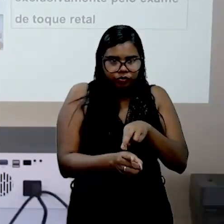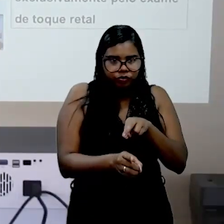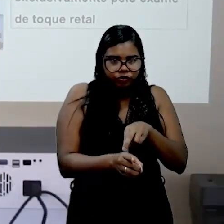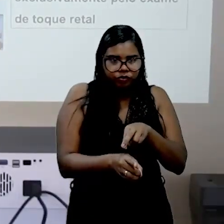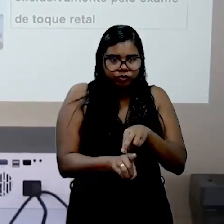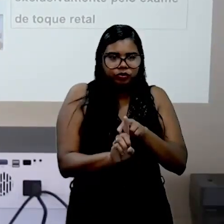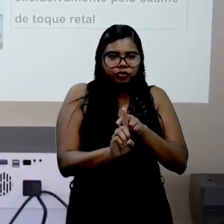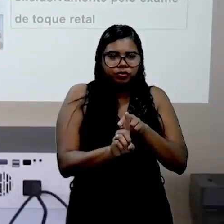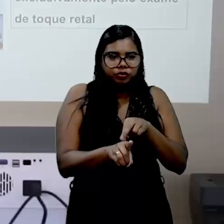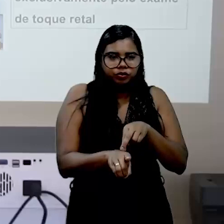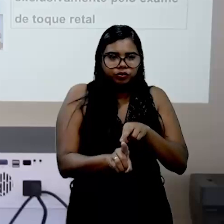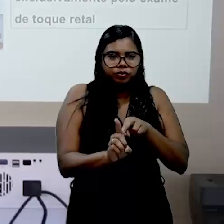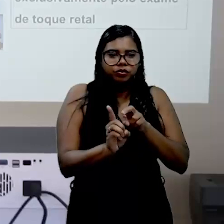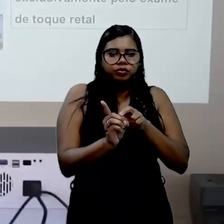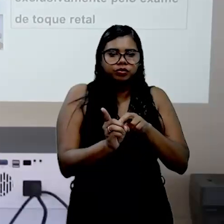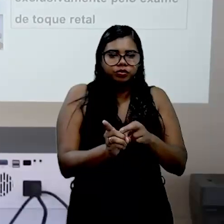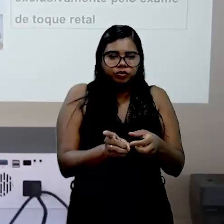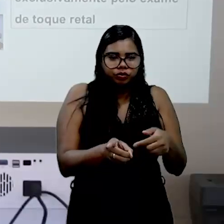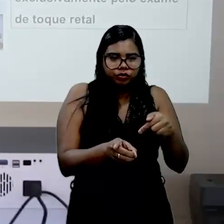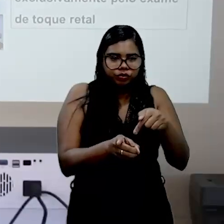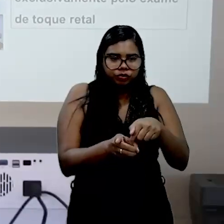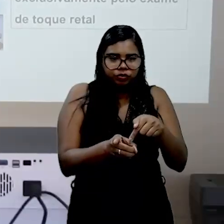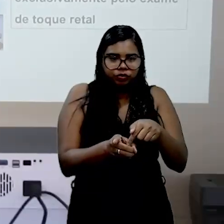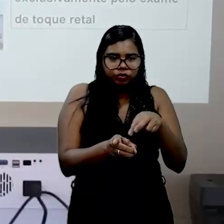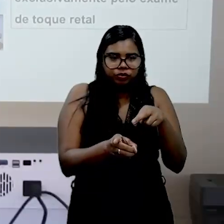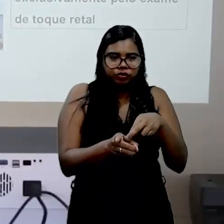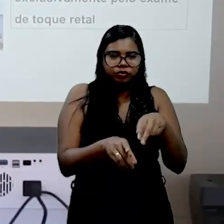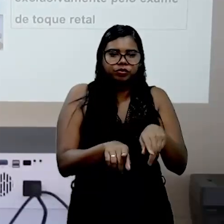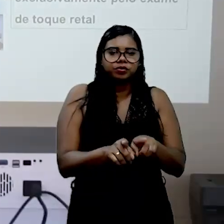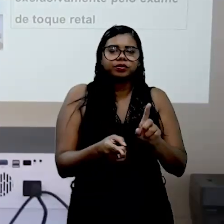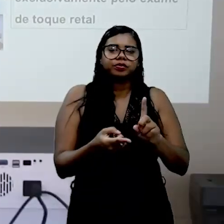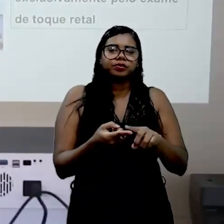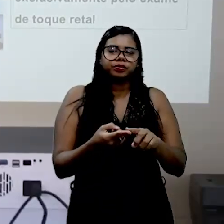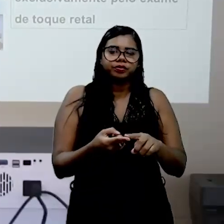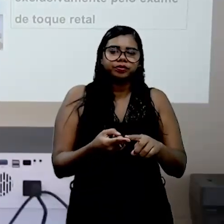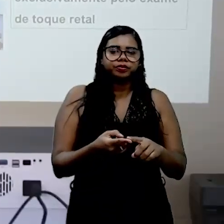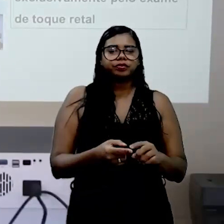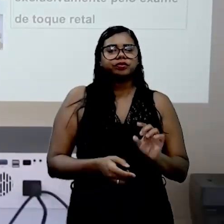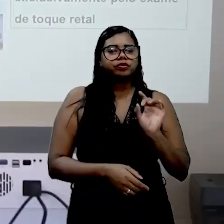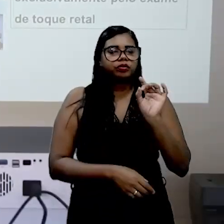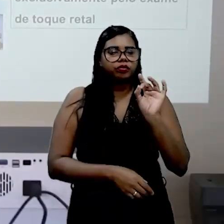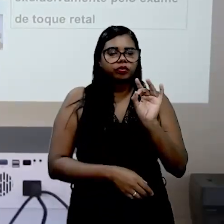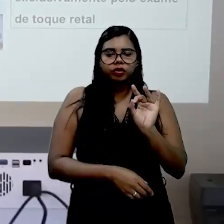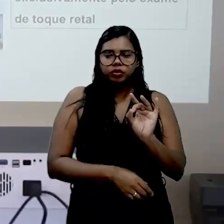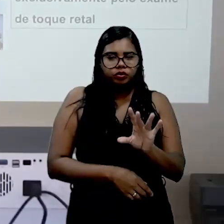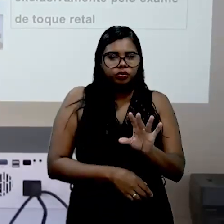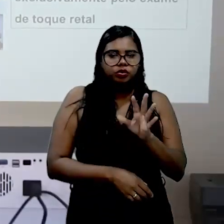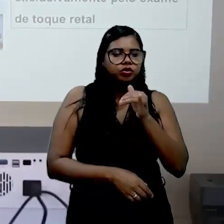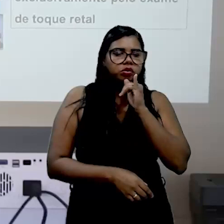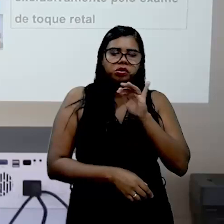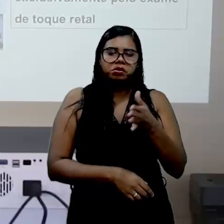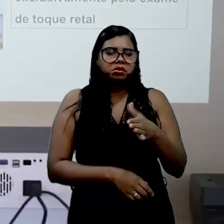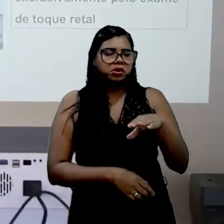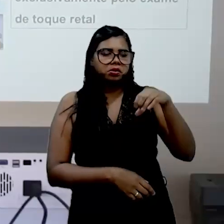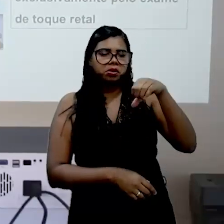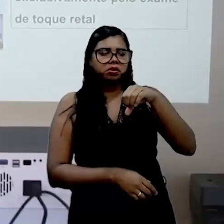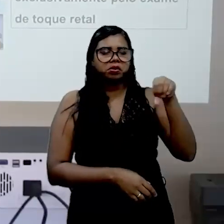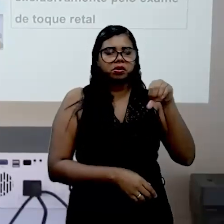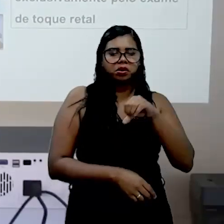subida desse volume, desse PSA. E o PSA é uma coisa que mas